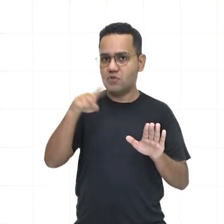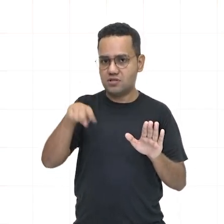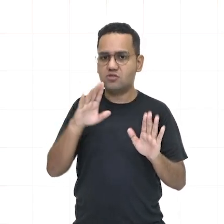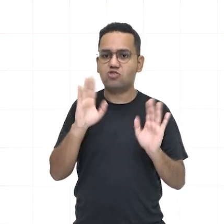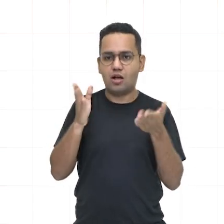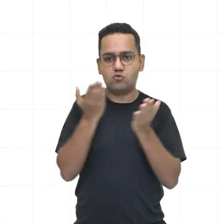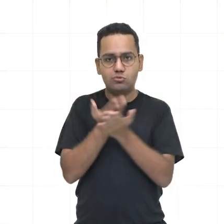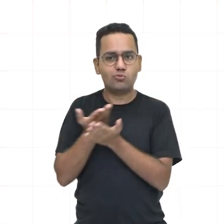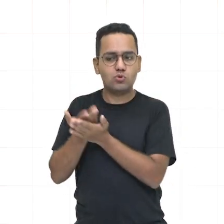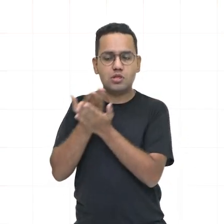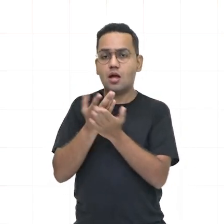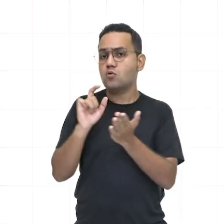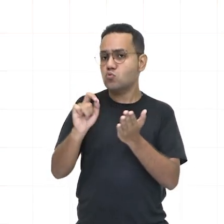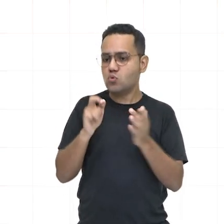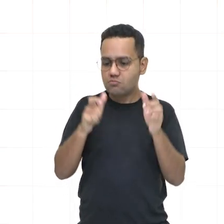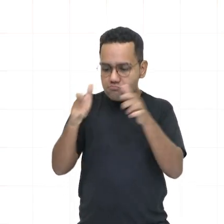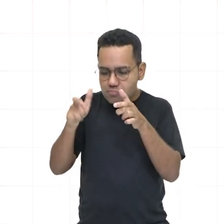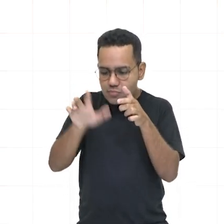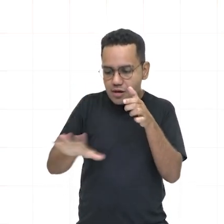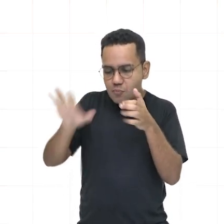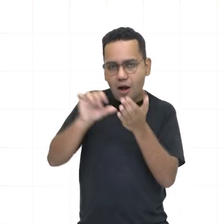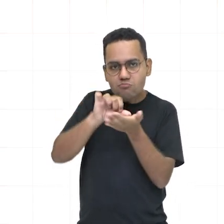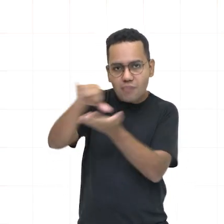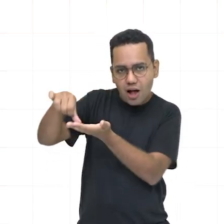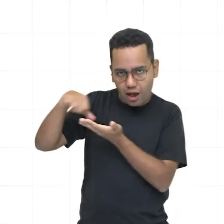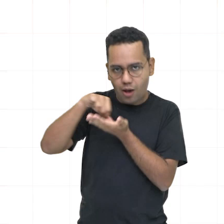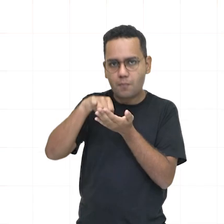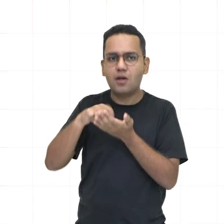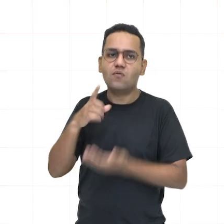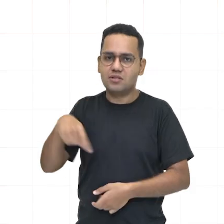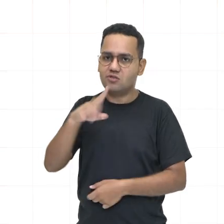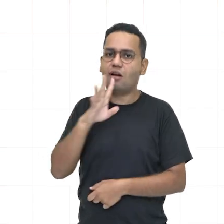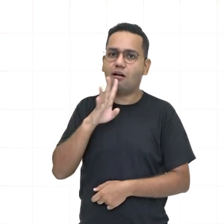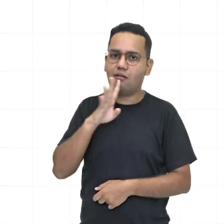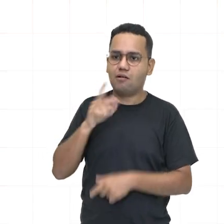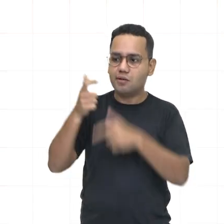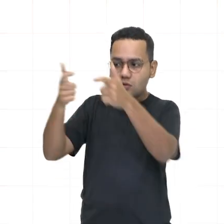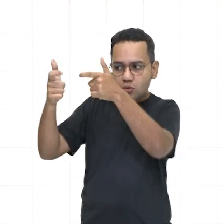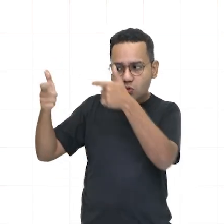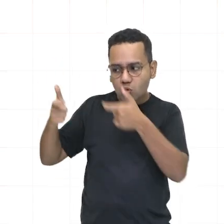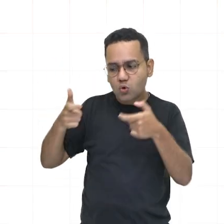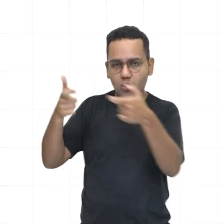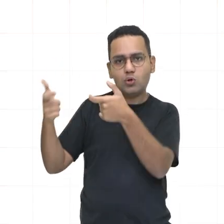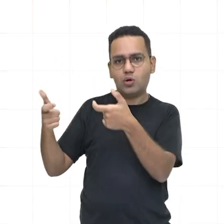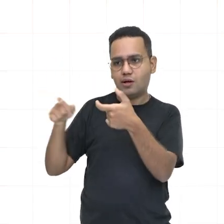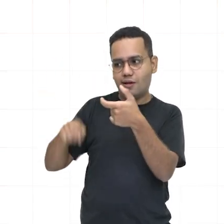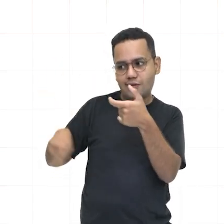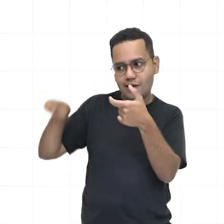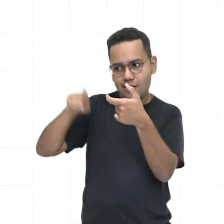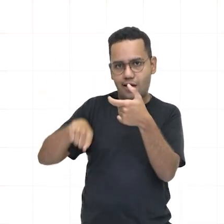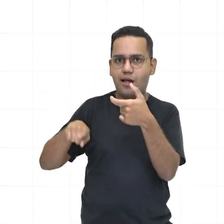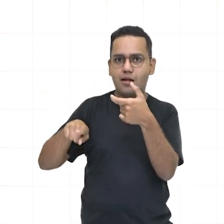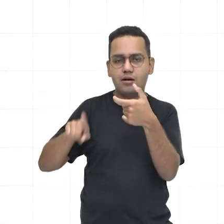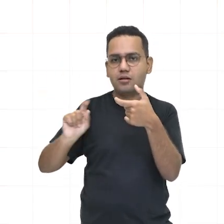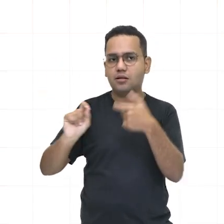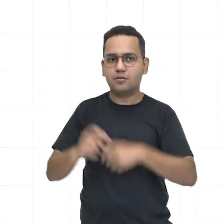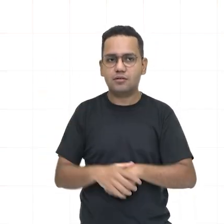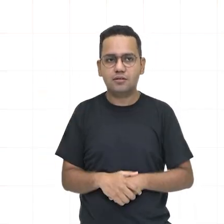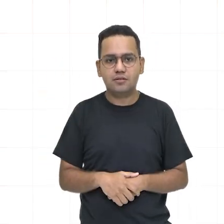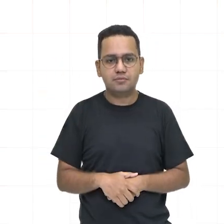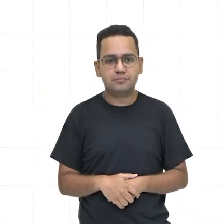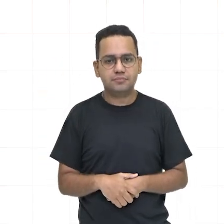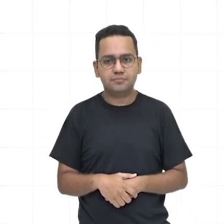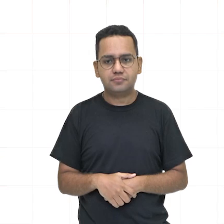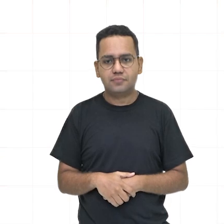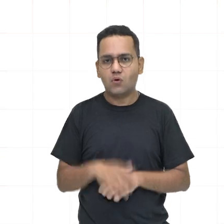faz bastante tempo, nós sabemos aí onde estão cada uma dessas sub-regiões ali daquela parte ilustrada que